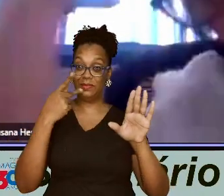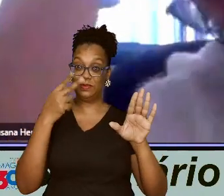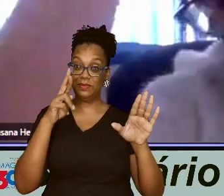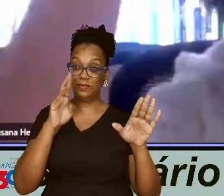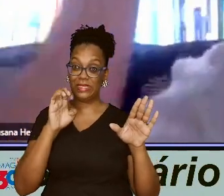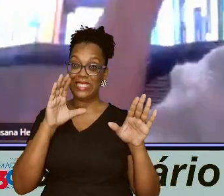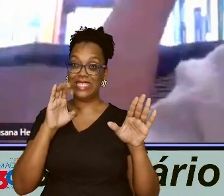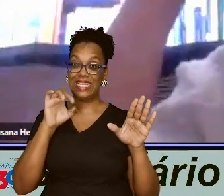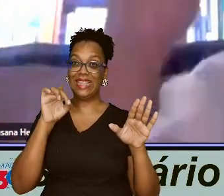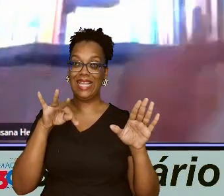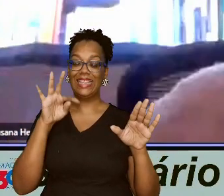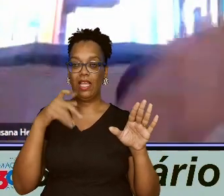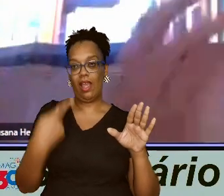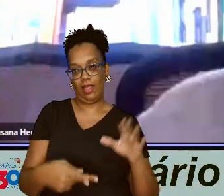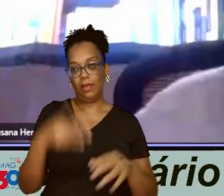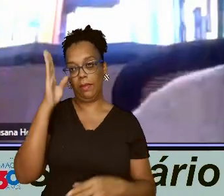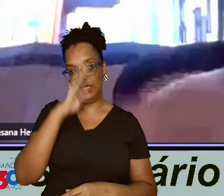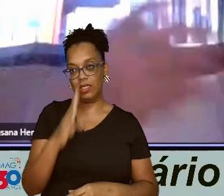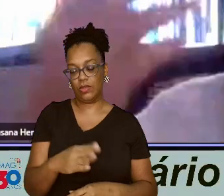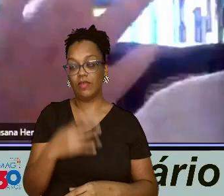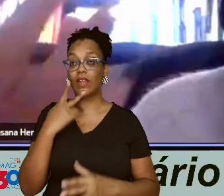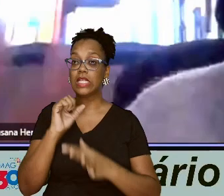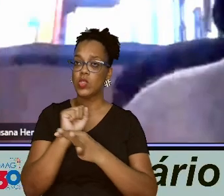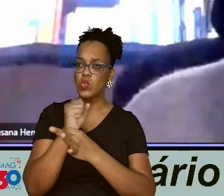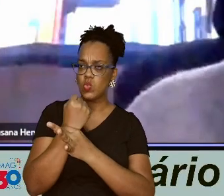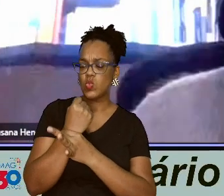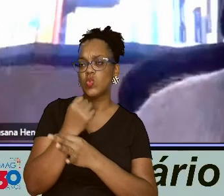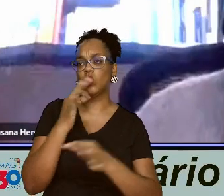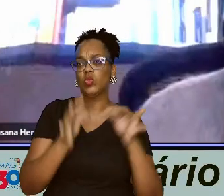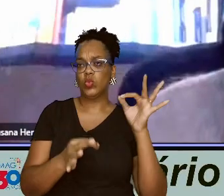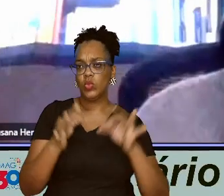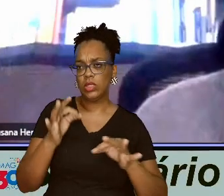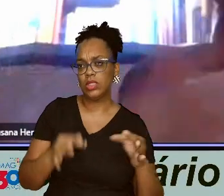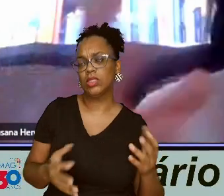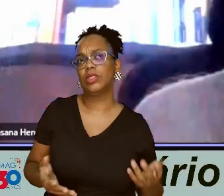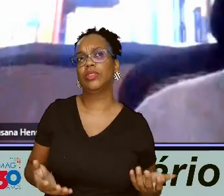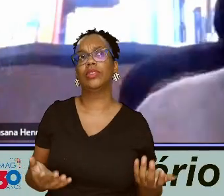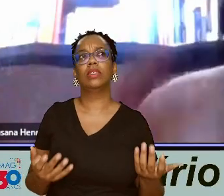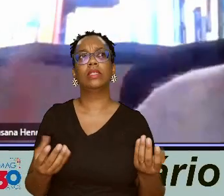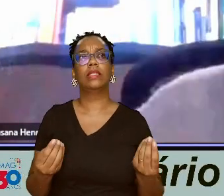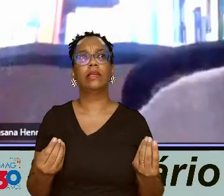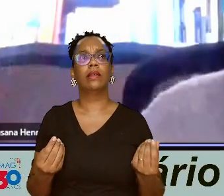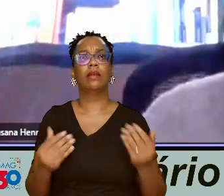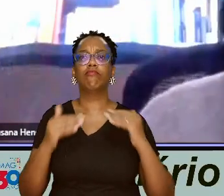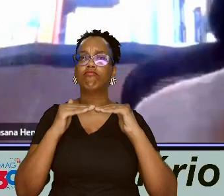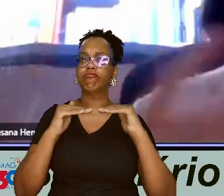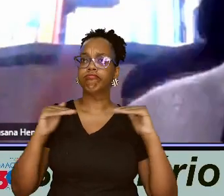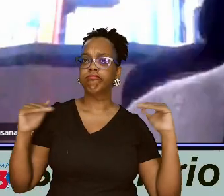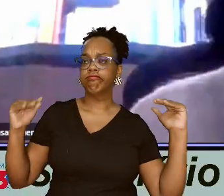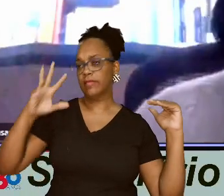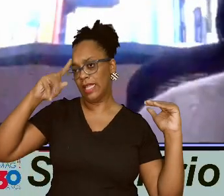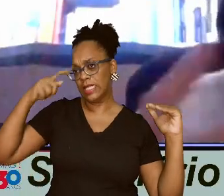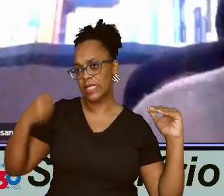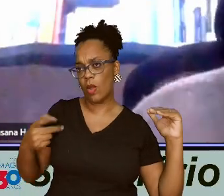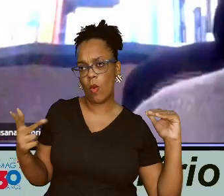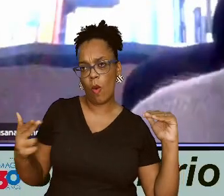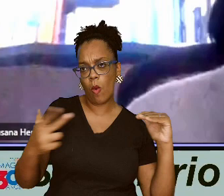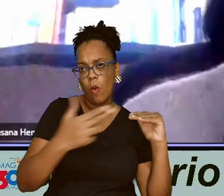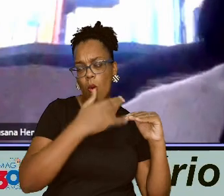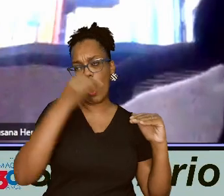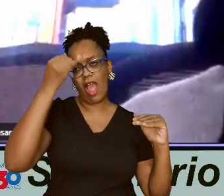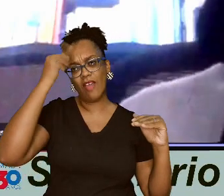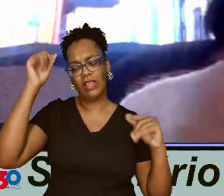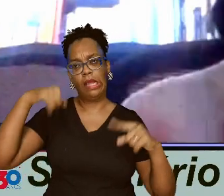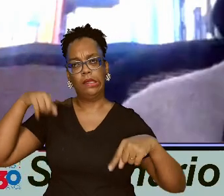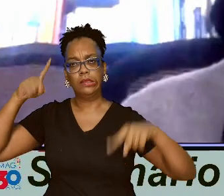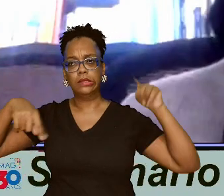fala muito, obviamente, na questão da segurança jurídica, da uniformidade das decisões, para se evitar, para se trazer